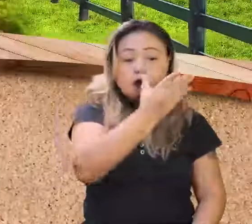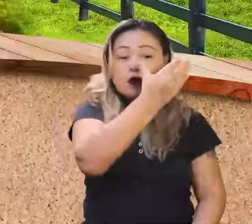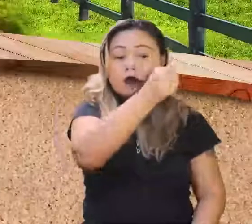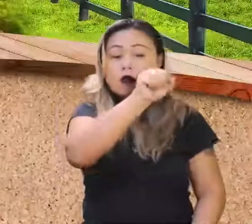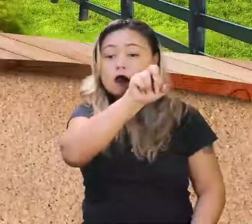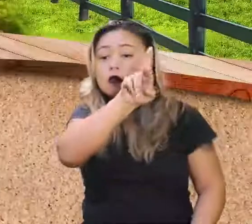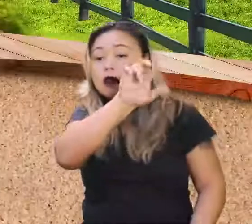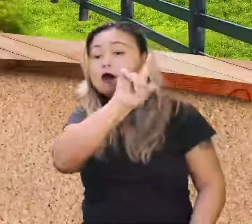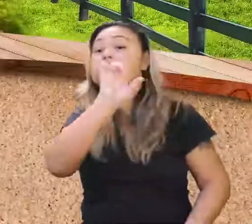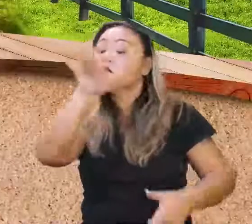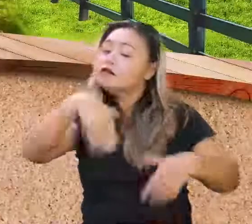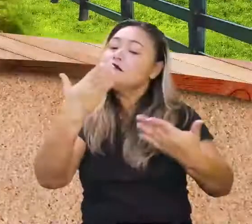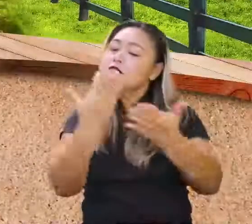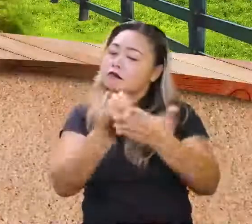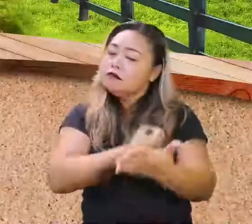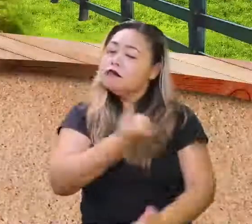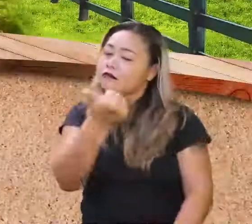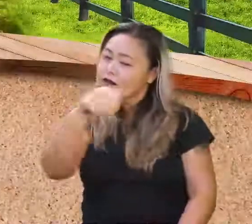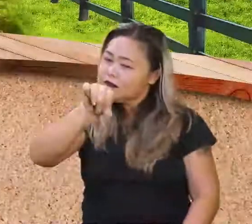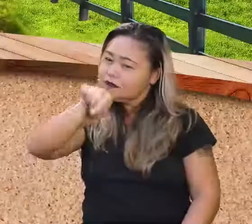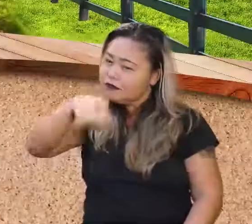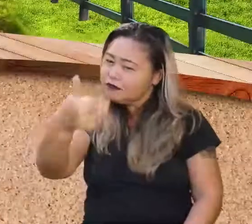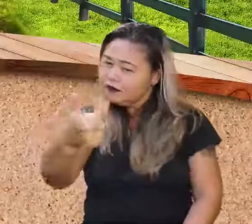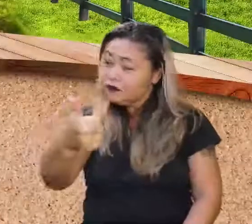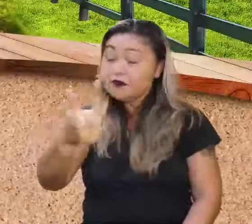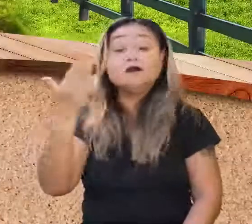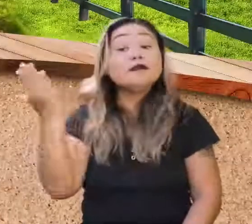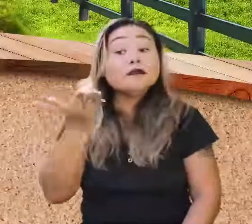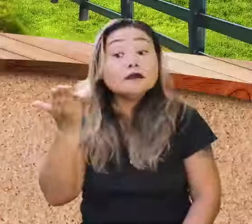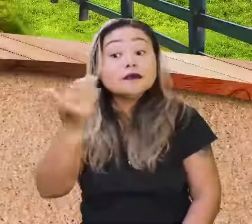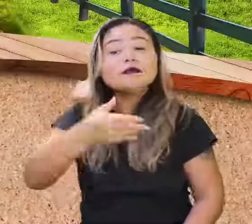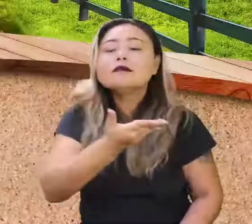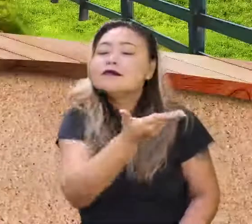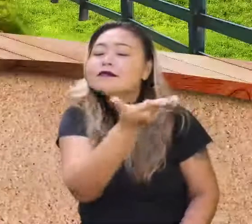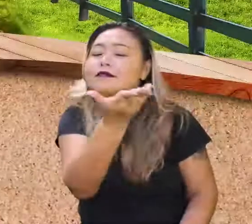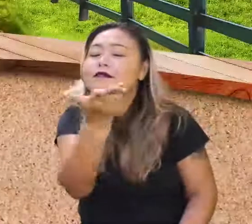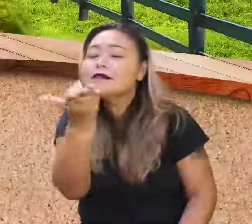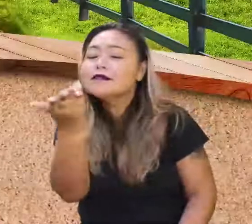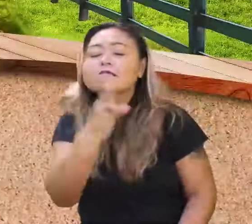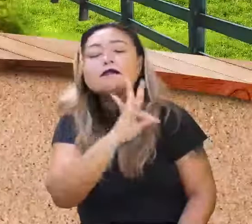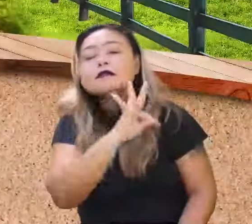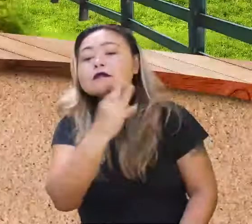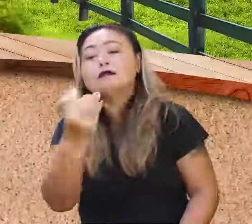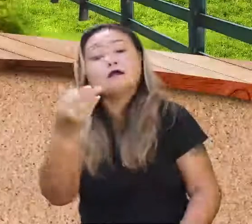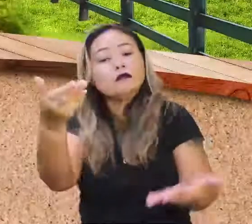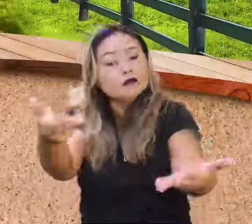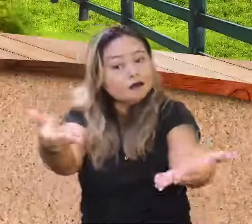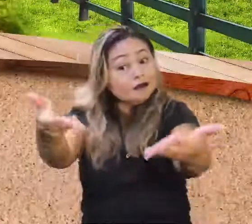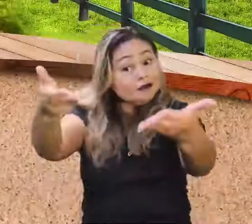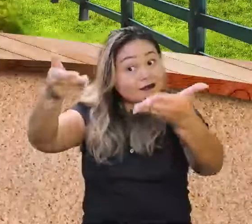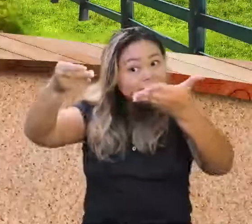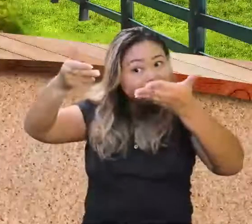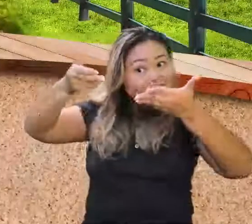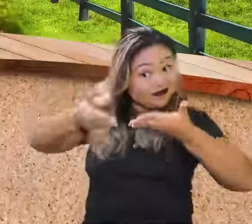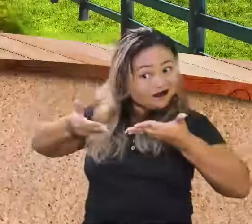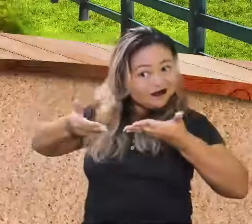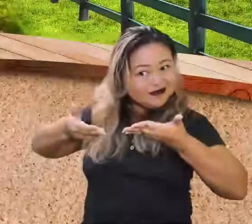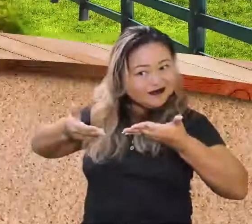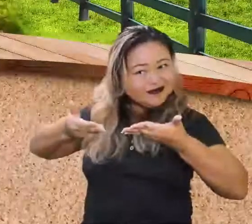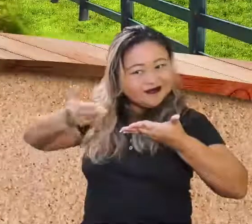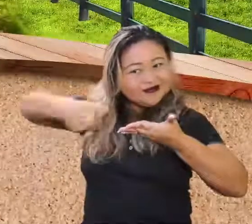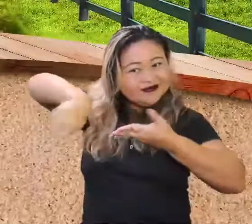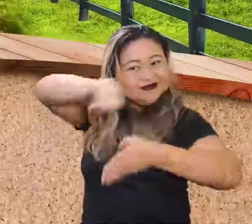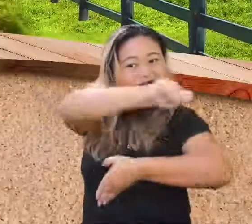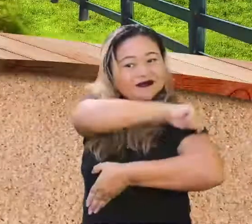é a nossa aula 19.1. Mas antes, eu quero dizer a todos, sejam todos bem-vindos,